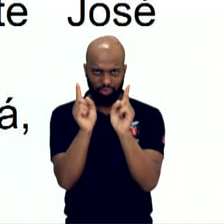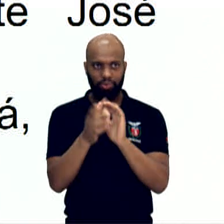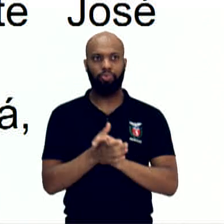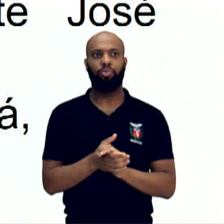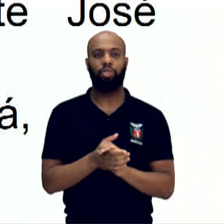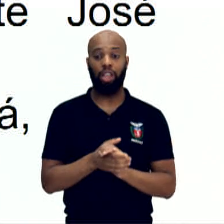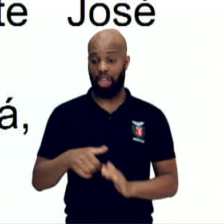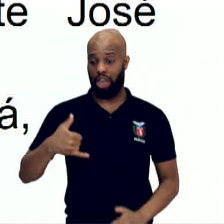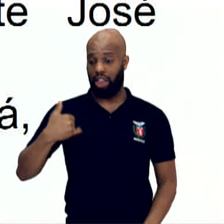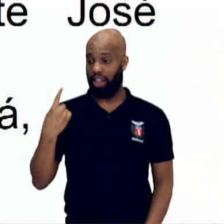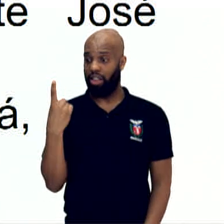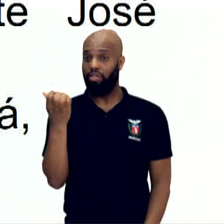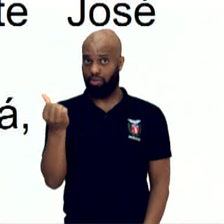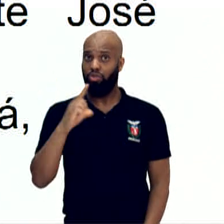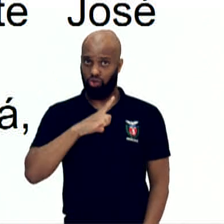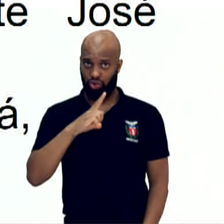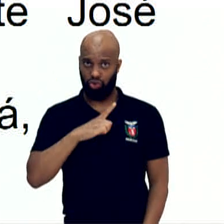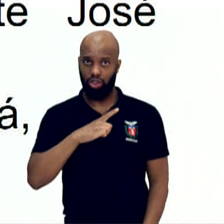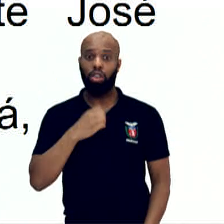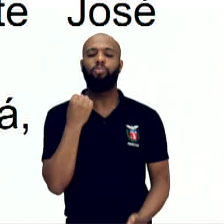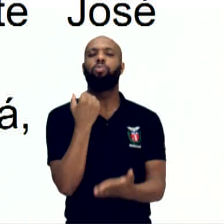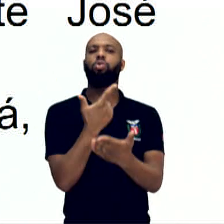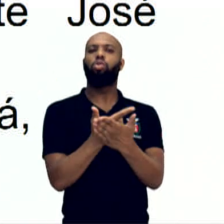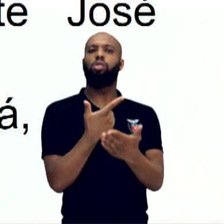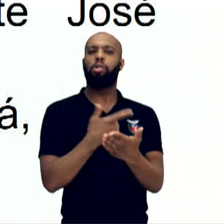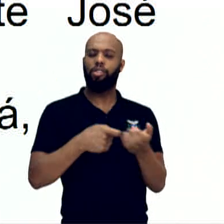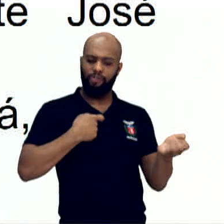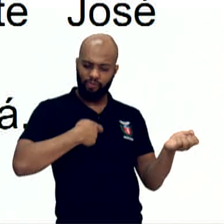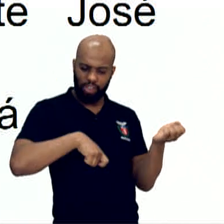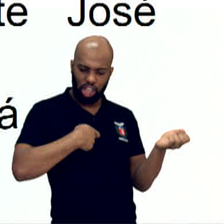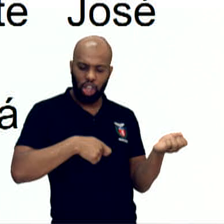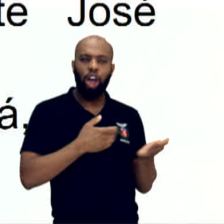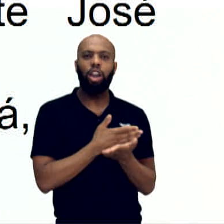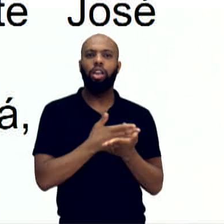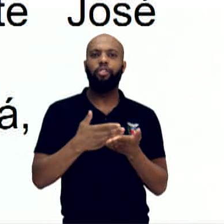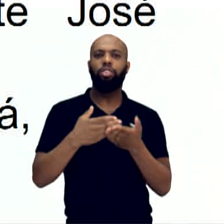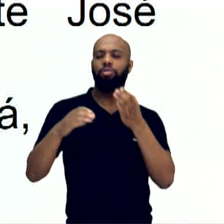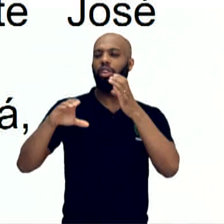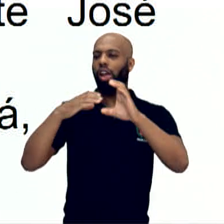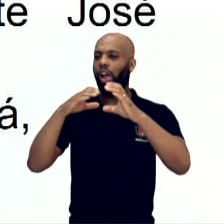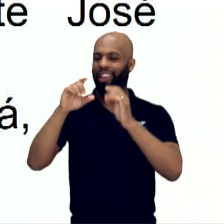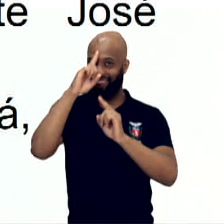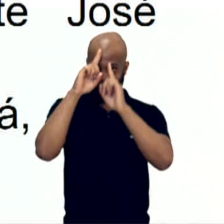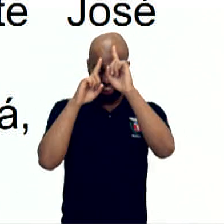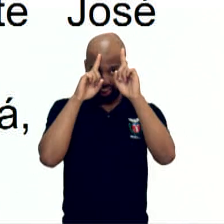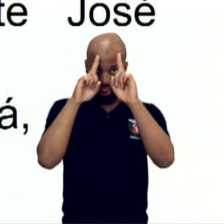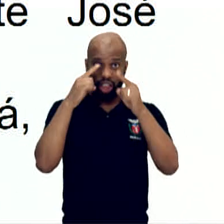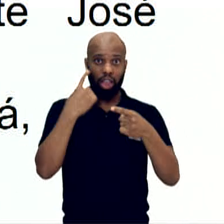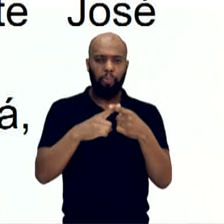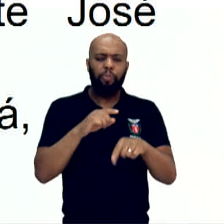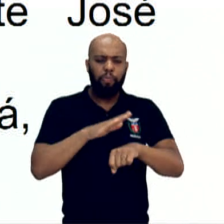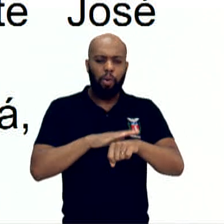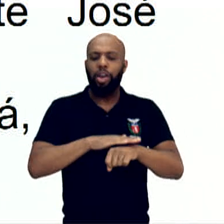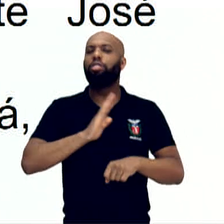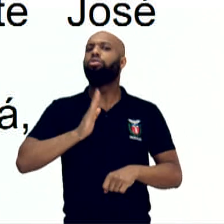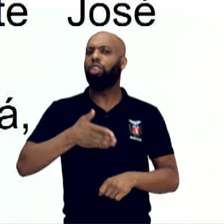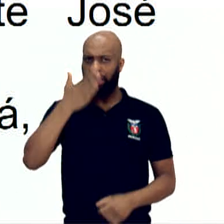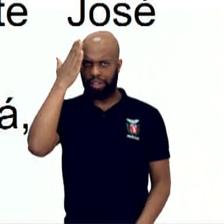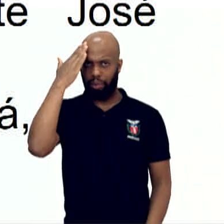Com 16 anos de idade, comprei uma viola e comecei a cantar de improviso, pois naquele tempo eu já